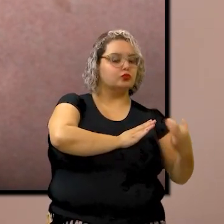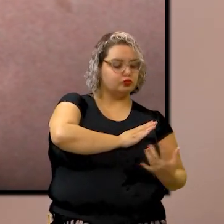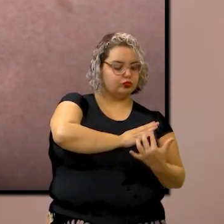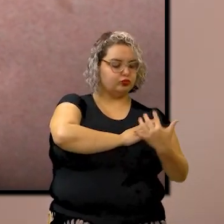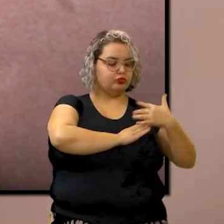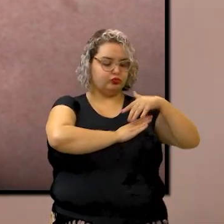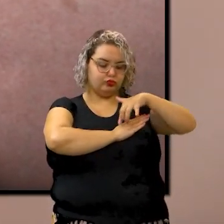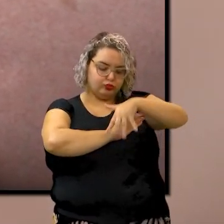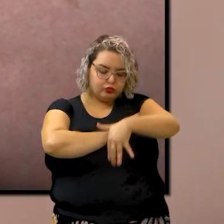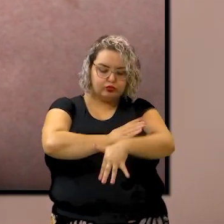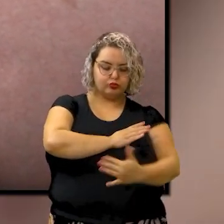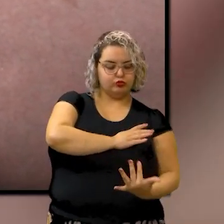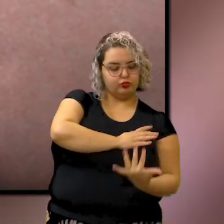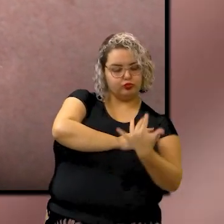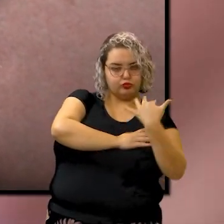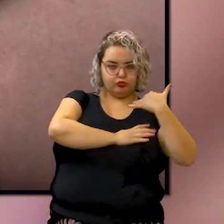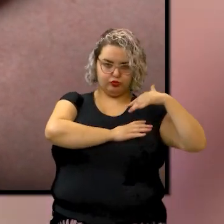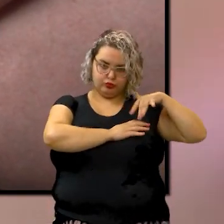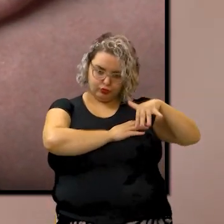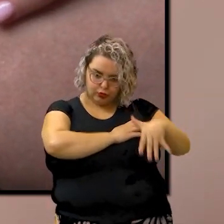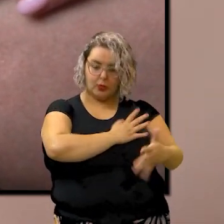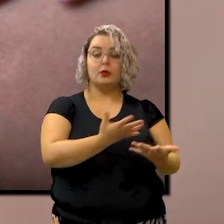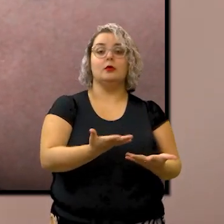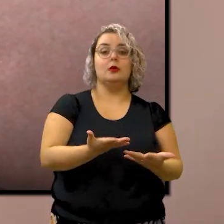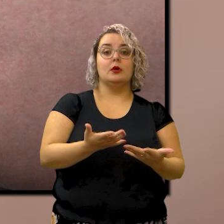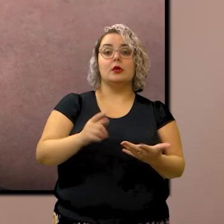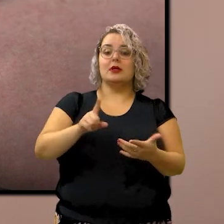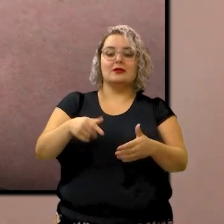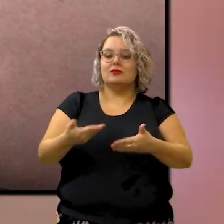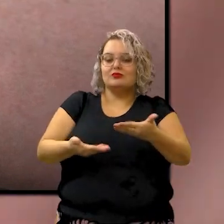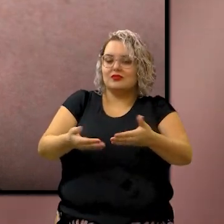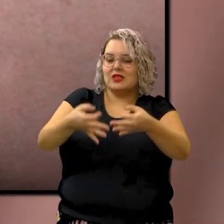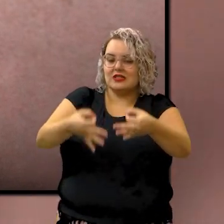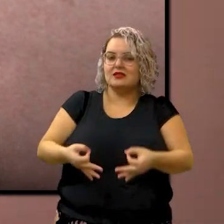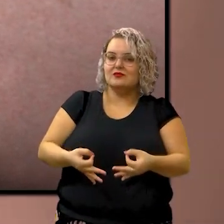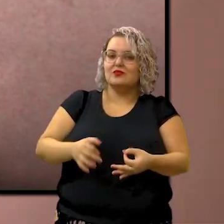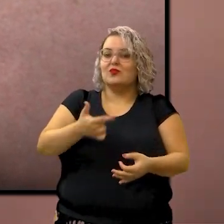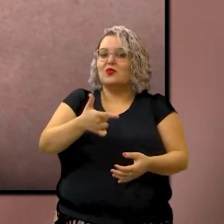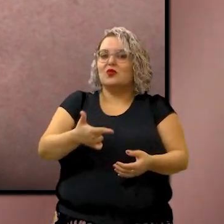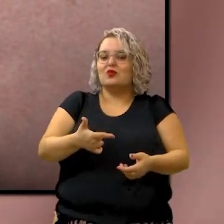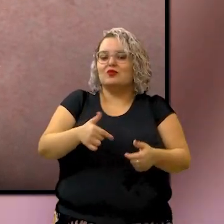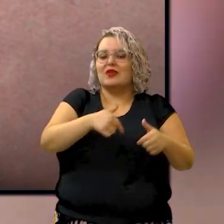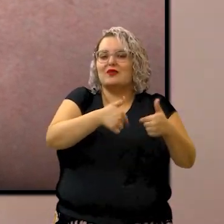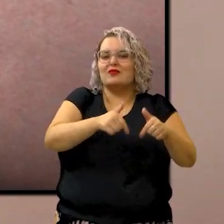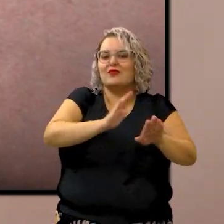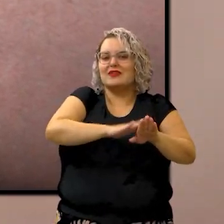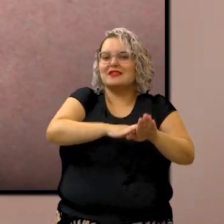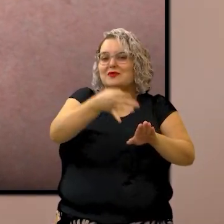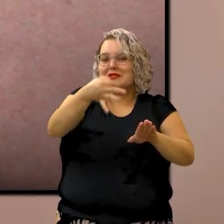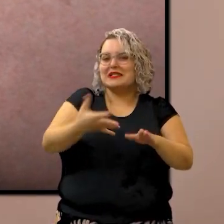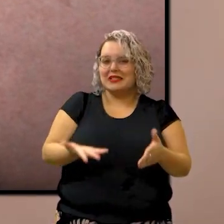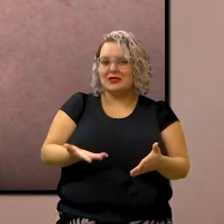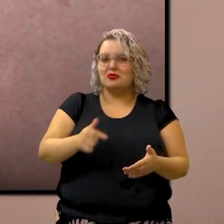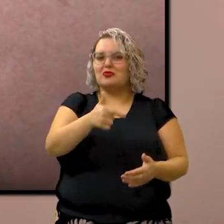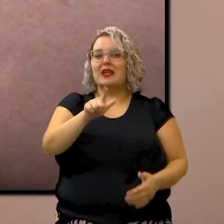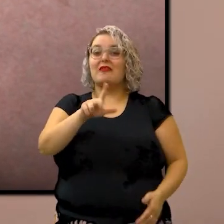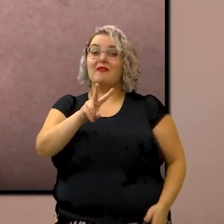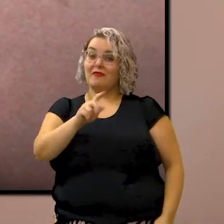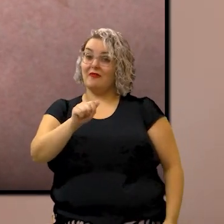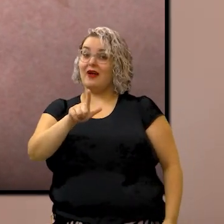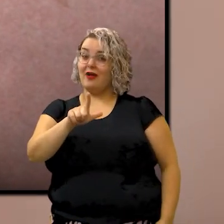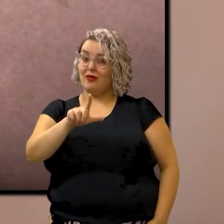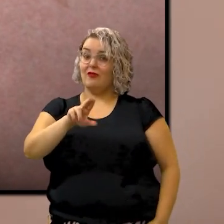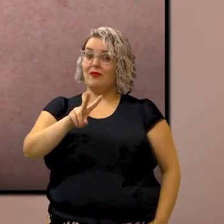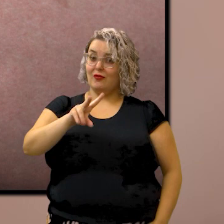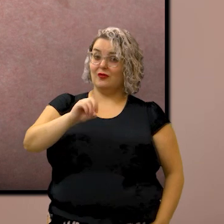direito por vários motivos, mas porque dentro delas tem válvula e elas não trabalham direito, essas veias acabam ficando